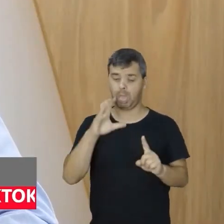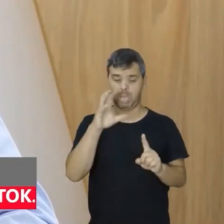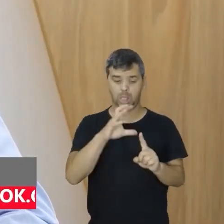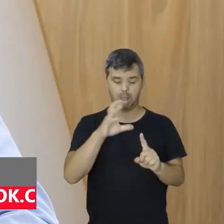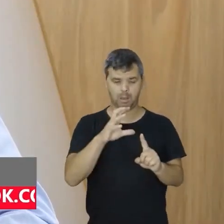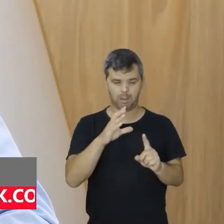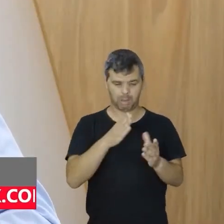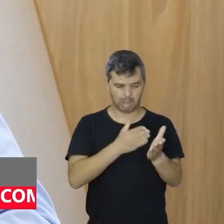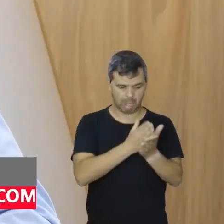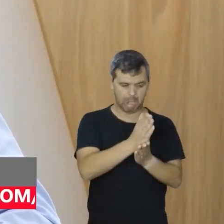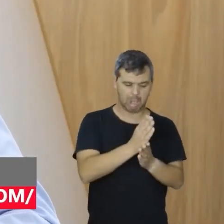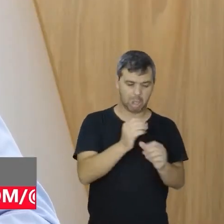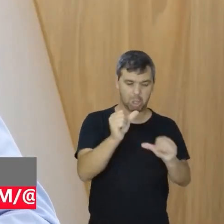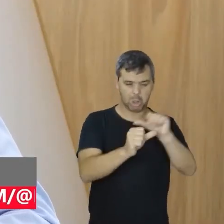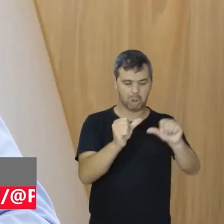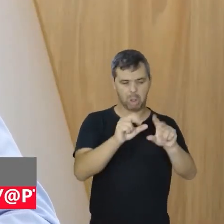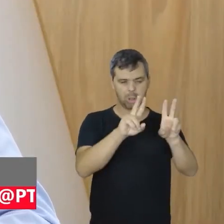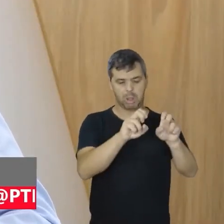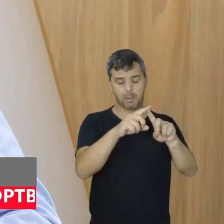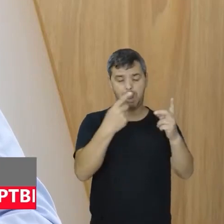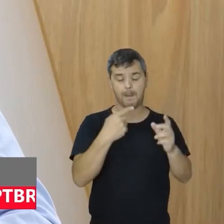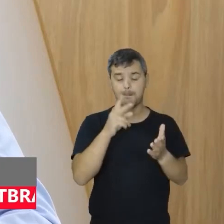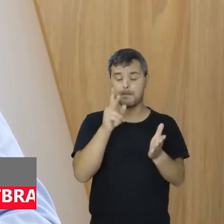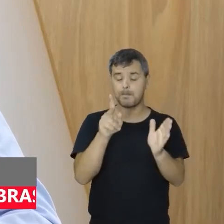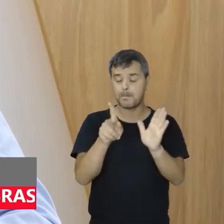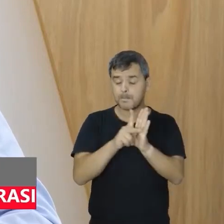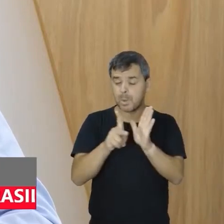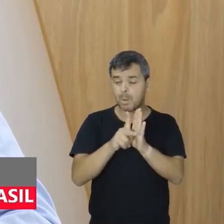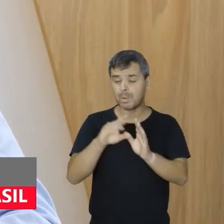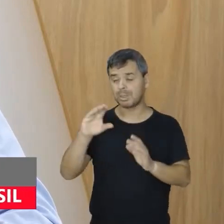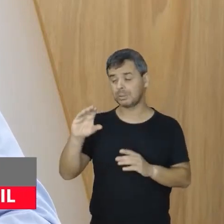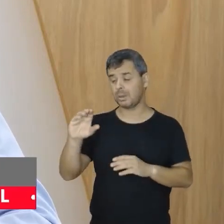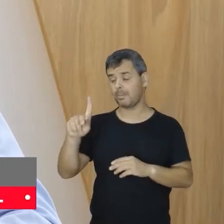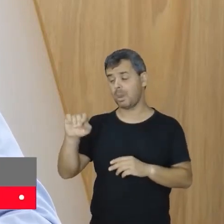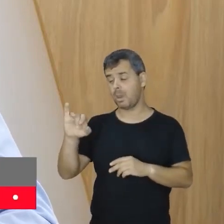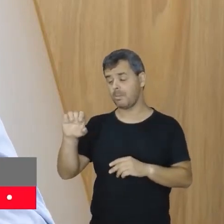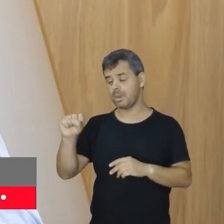sempre desviando o assunto. A própria CPMI, eles